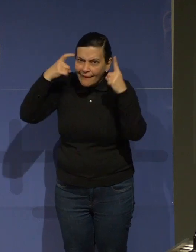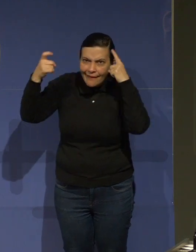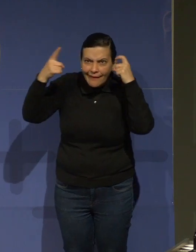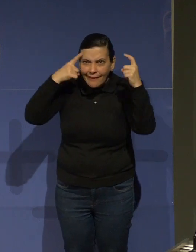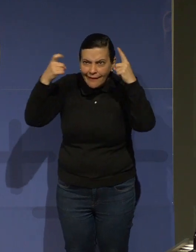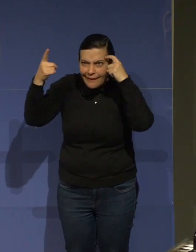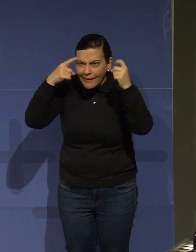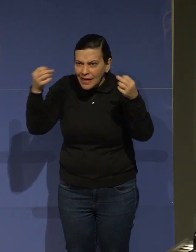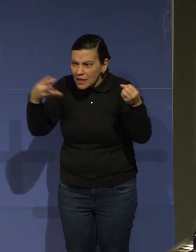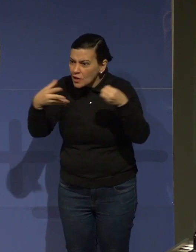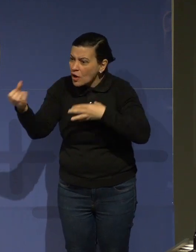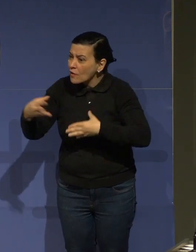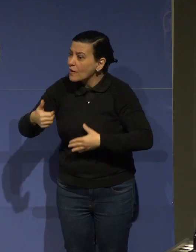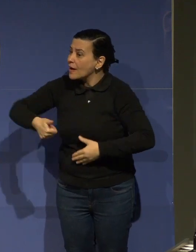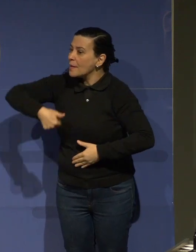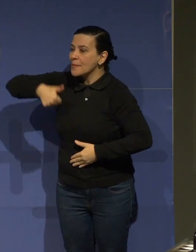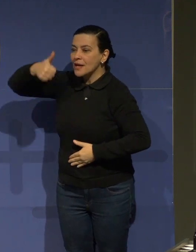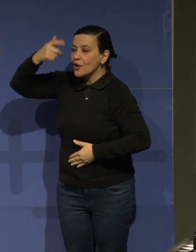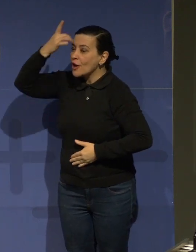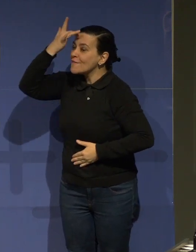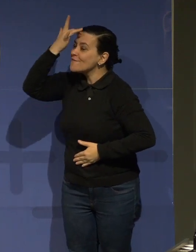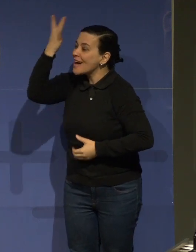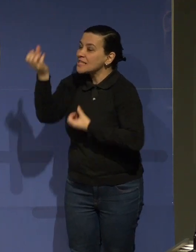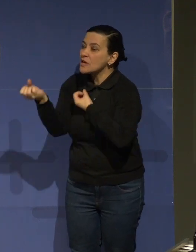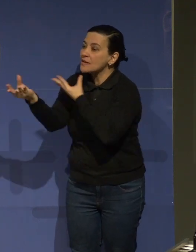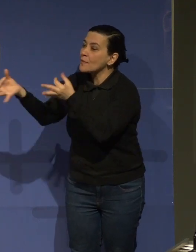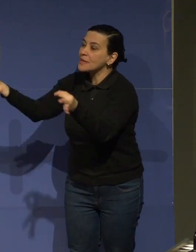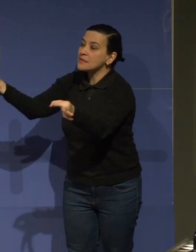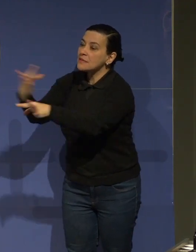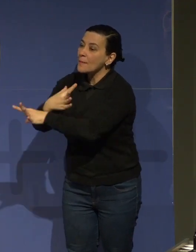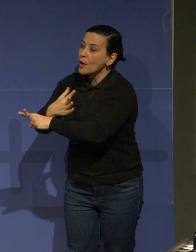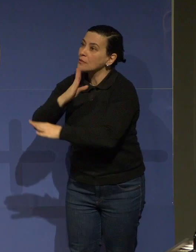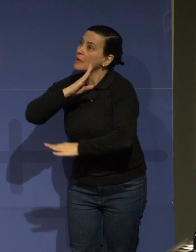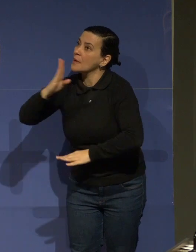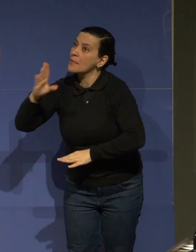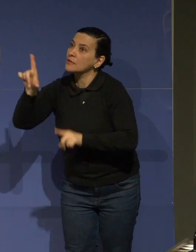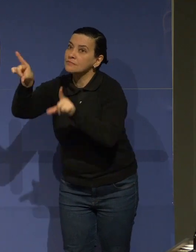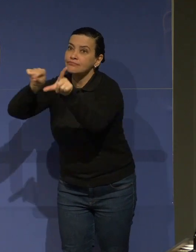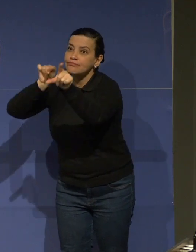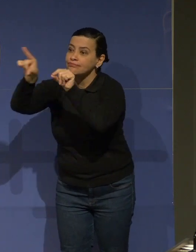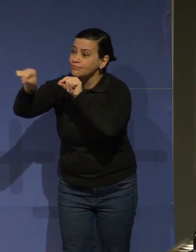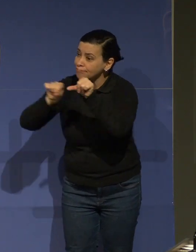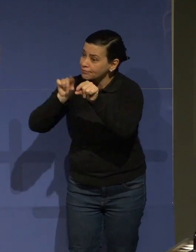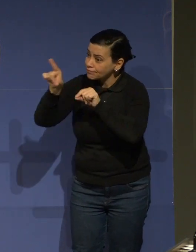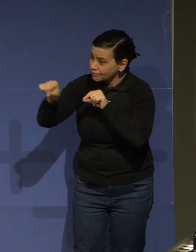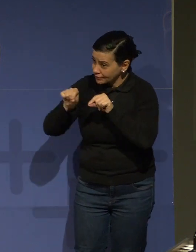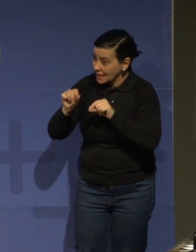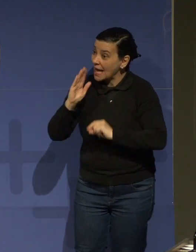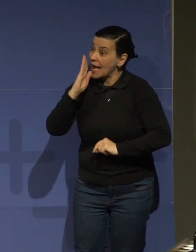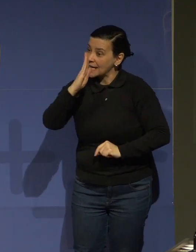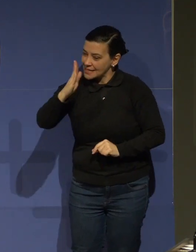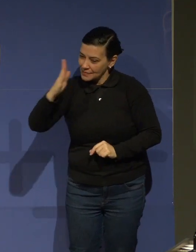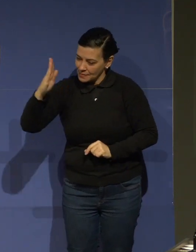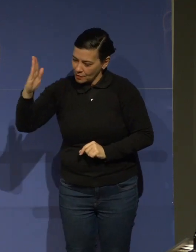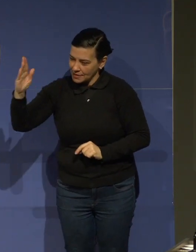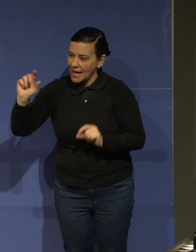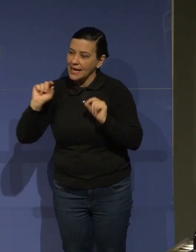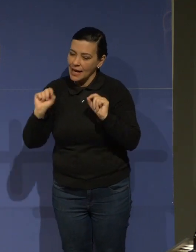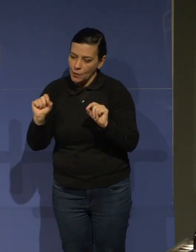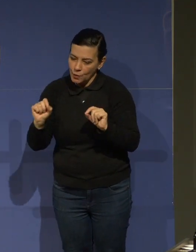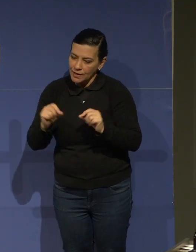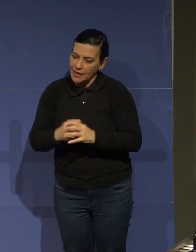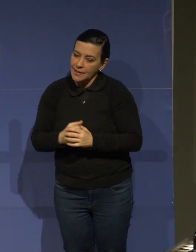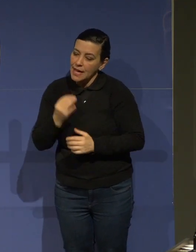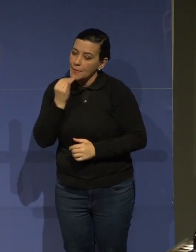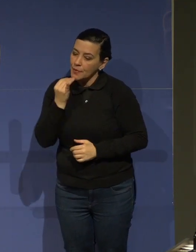biblioteca de referências de lugares onde você sabe que esse tipo de coisa já funciona. Essa ideia dessa biblioteca de referências vem